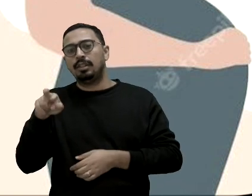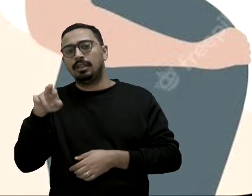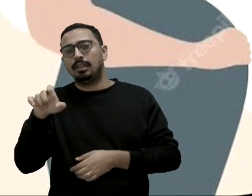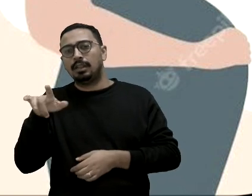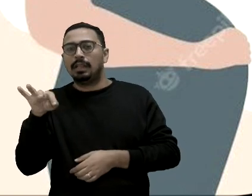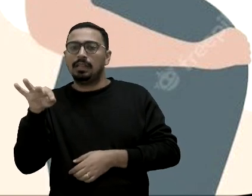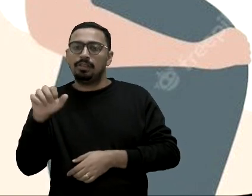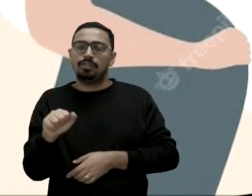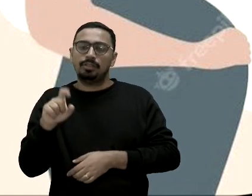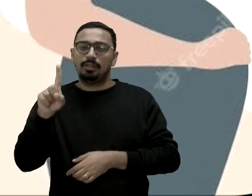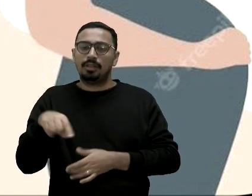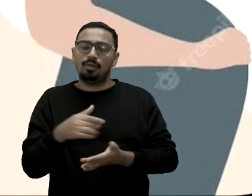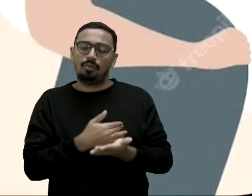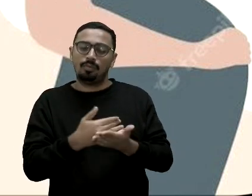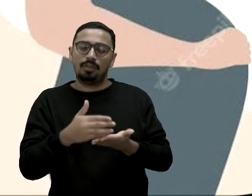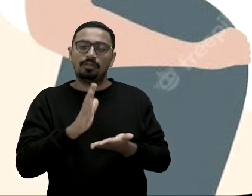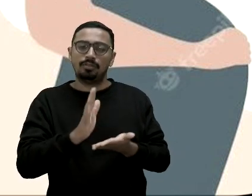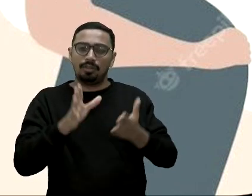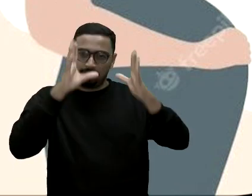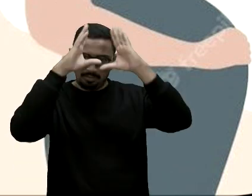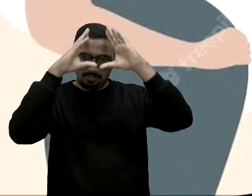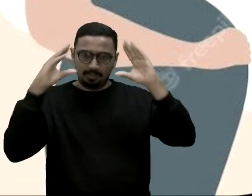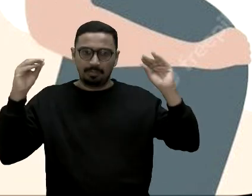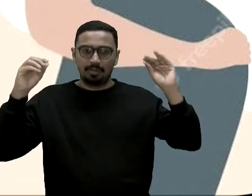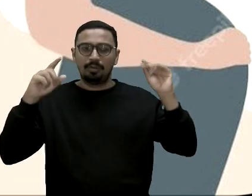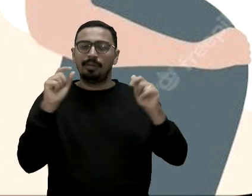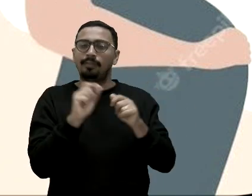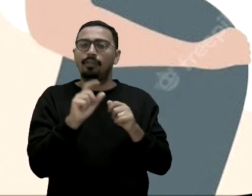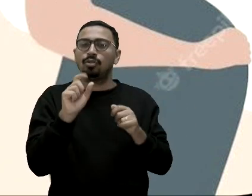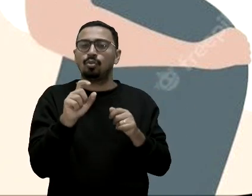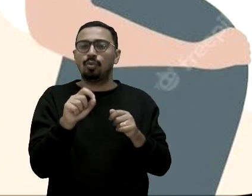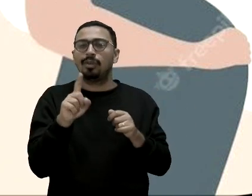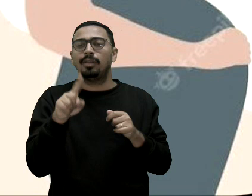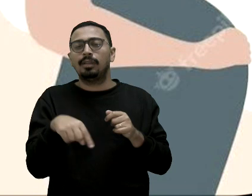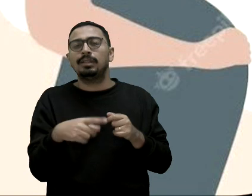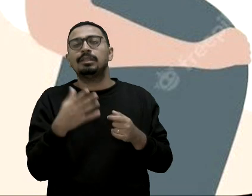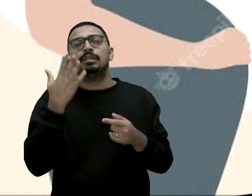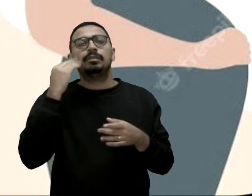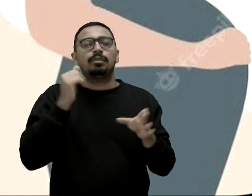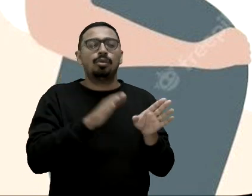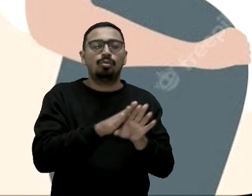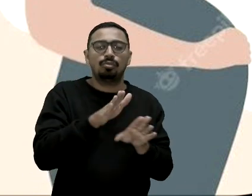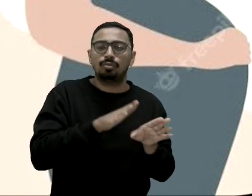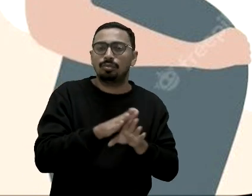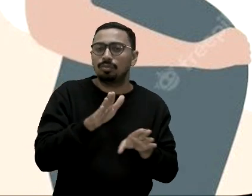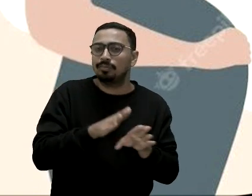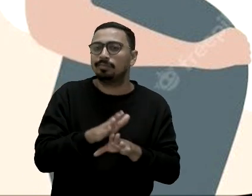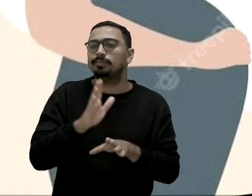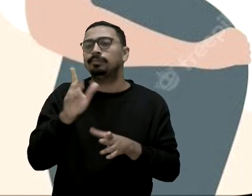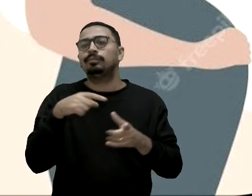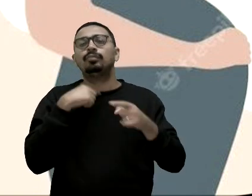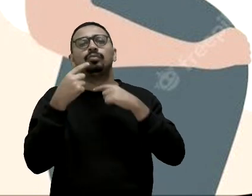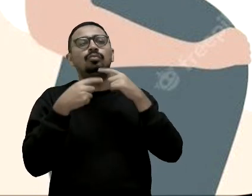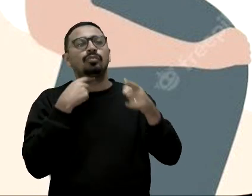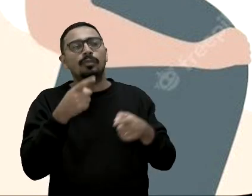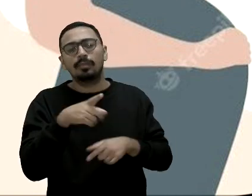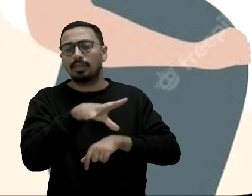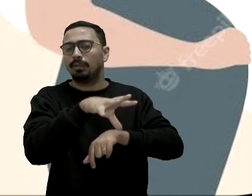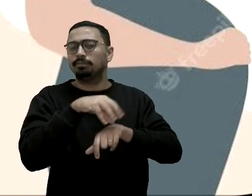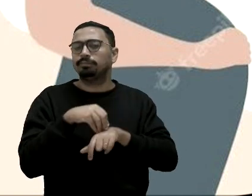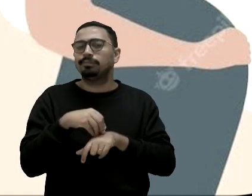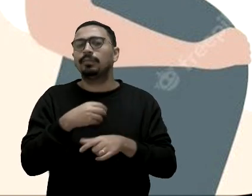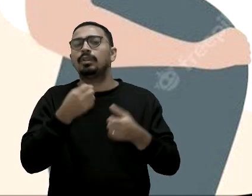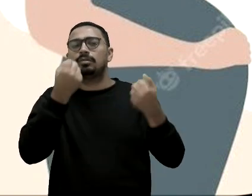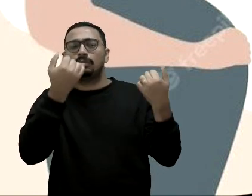é realizada pelo enfermeiro, onde é feito todas as orientações, colhido as dúvidas dessa gestante,